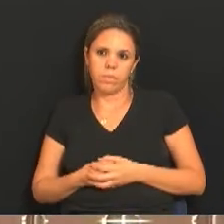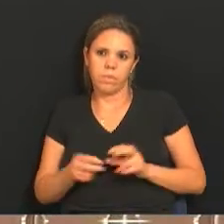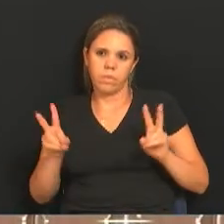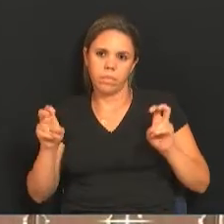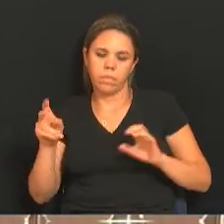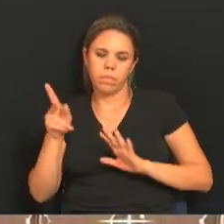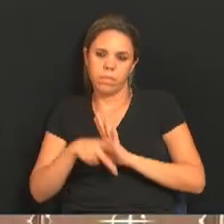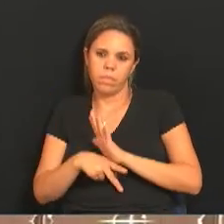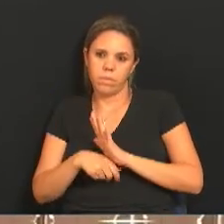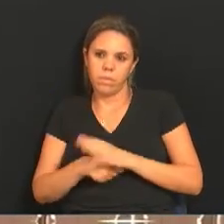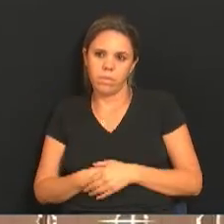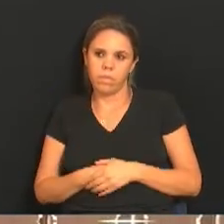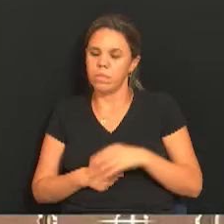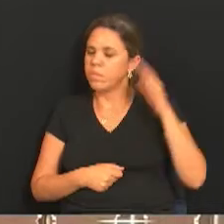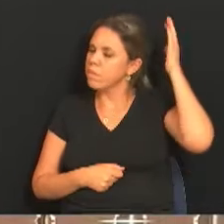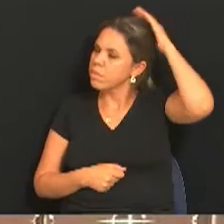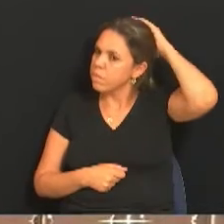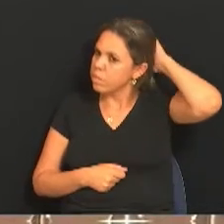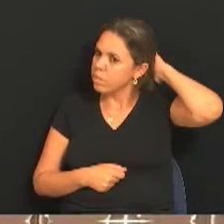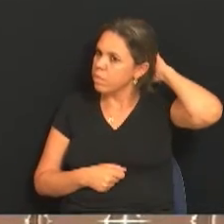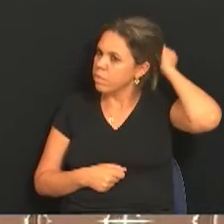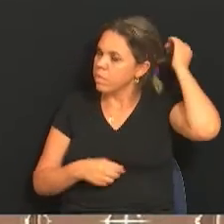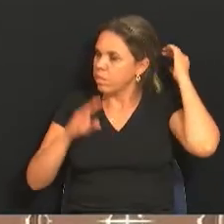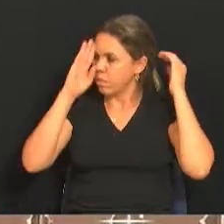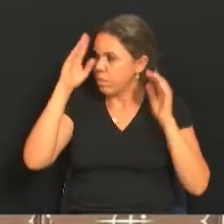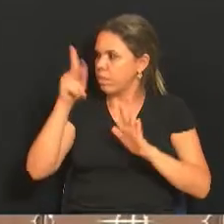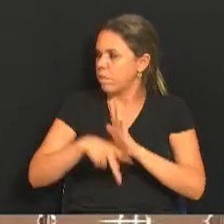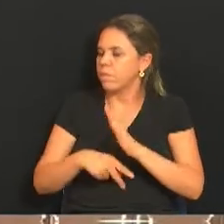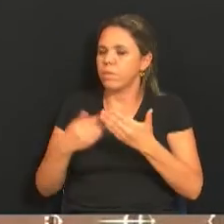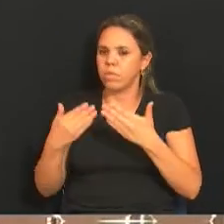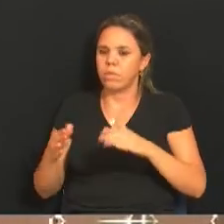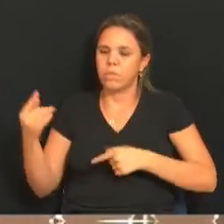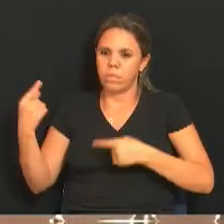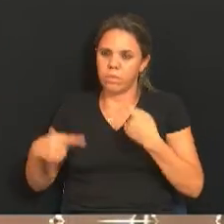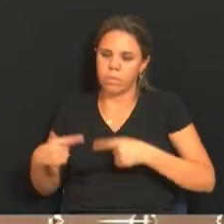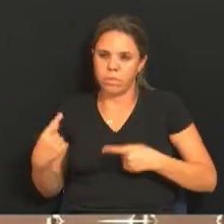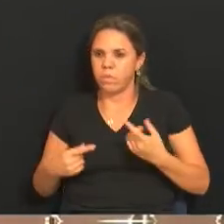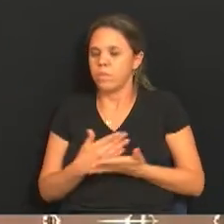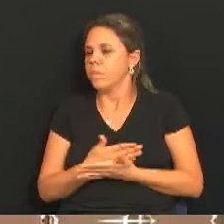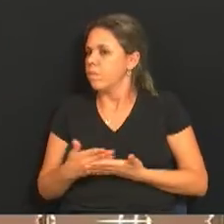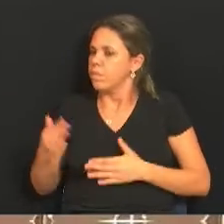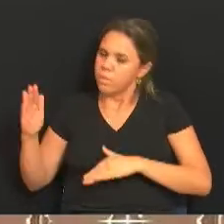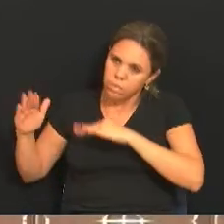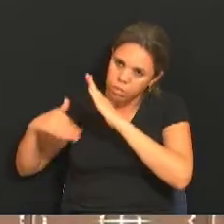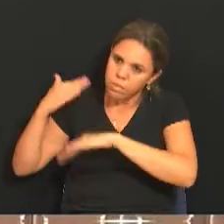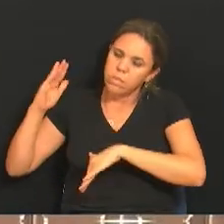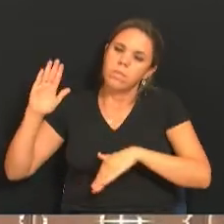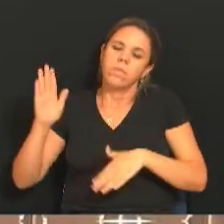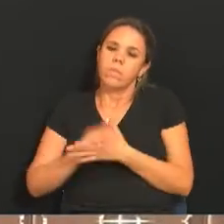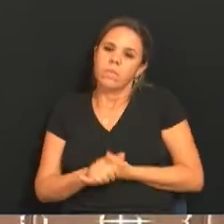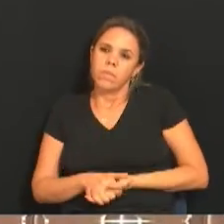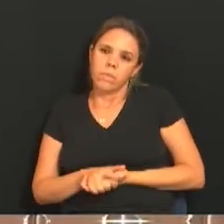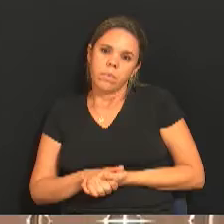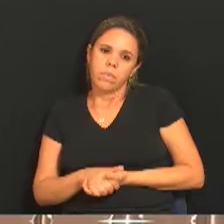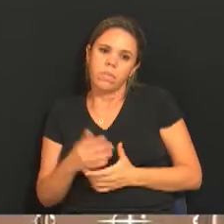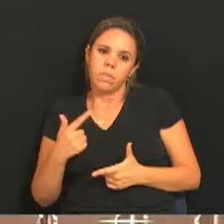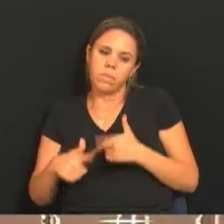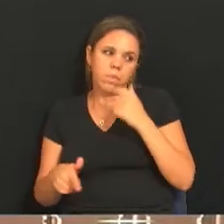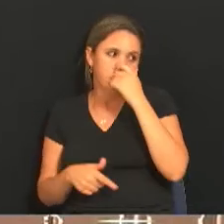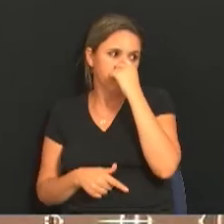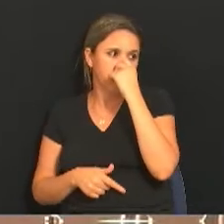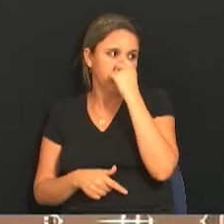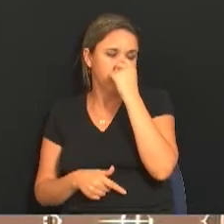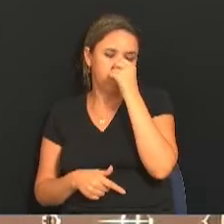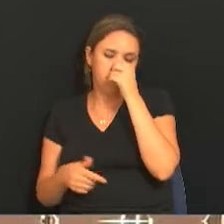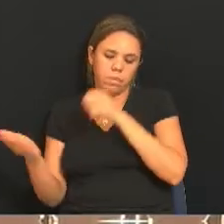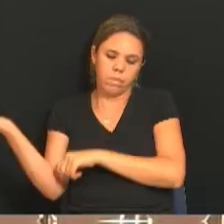projeto. O principal, na verdade, hoje é a gente abrir esse debate, começar a desenvolver um pouco mais a problemática do morador de rua.